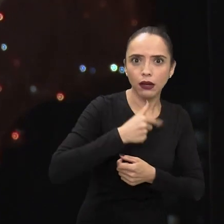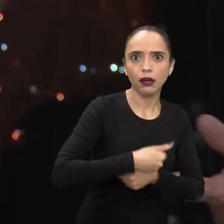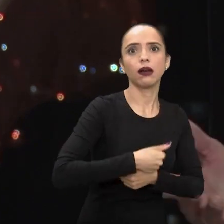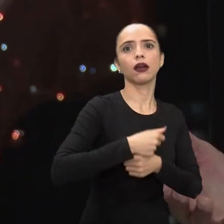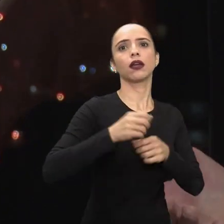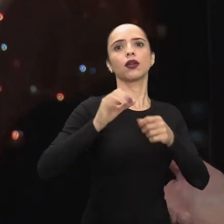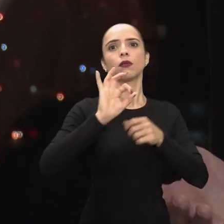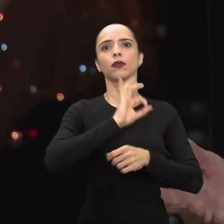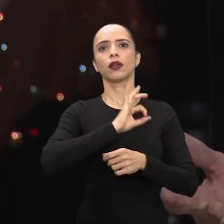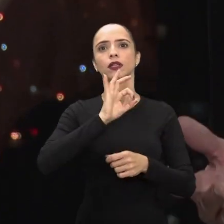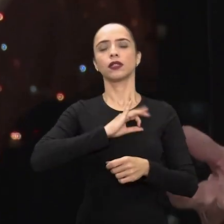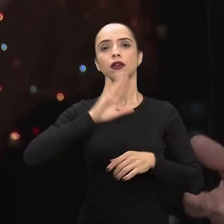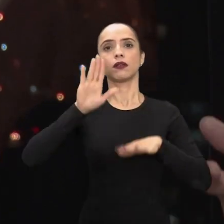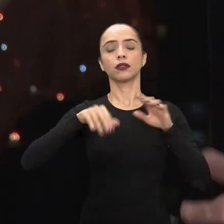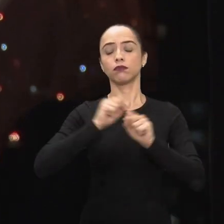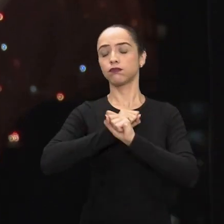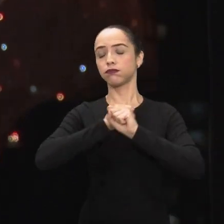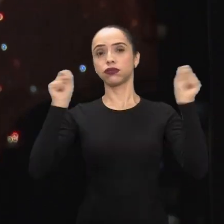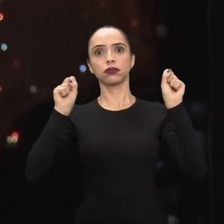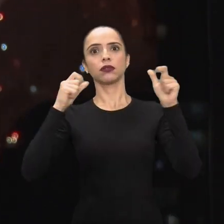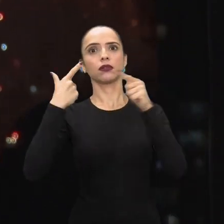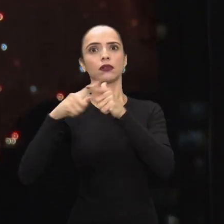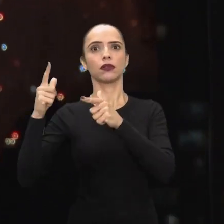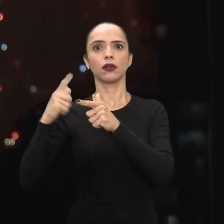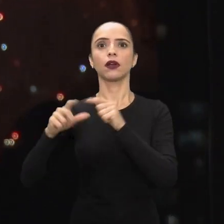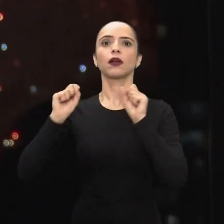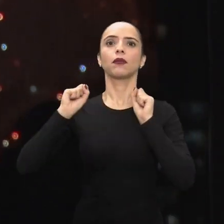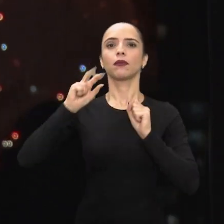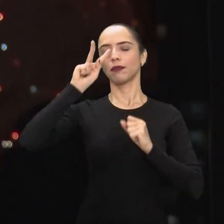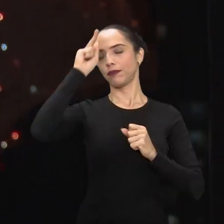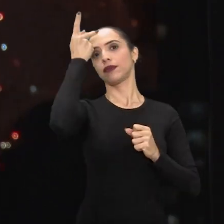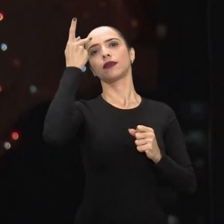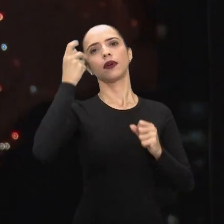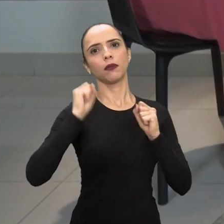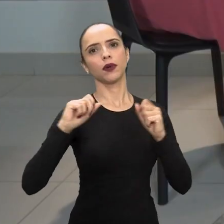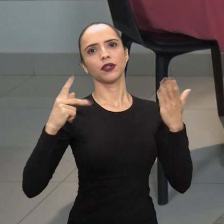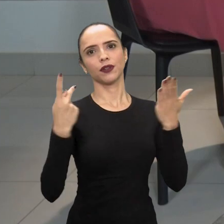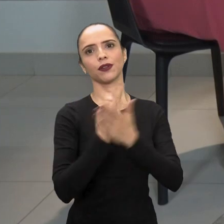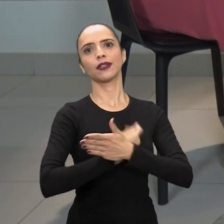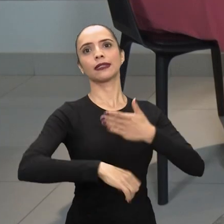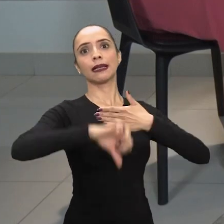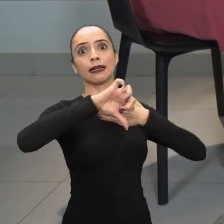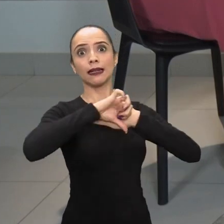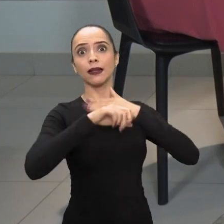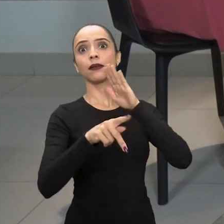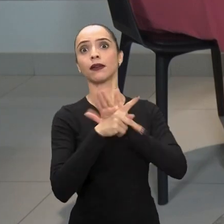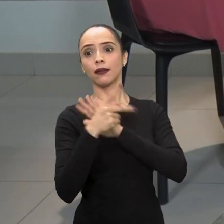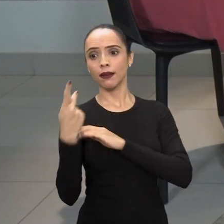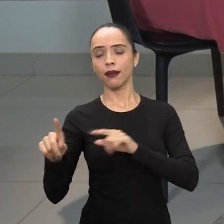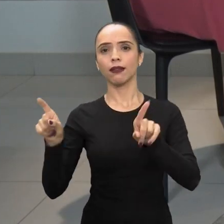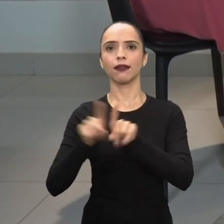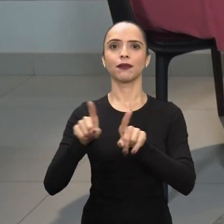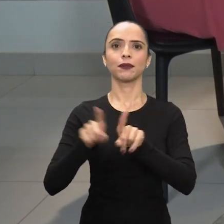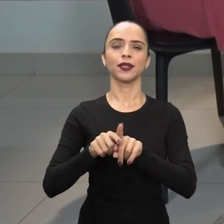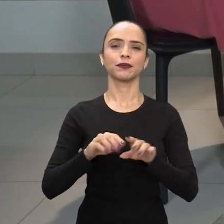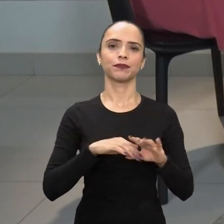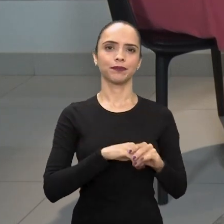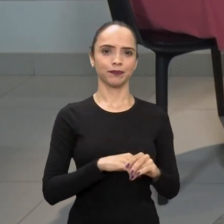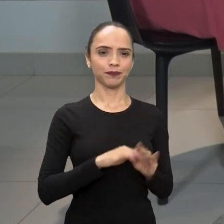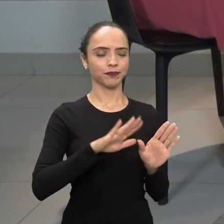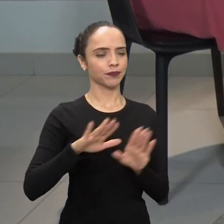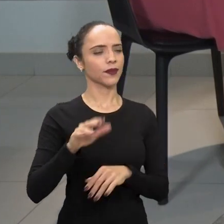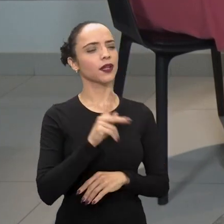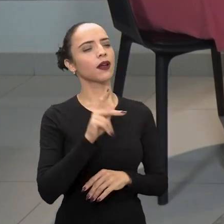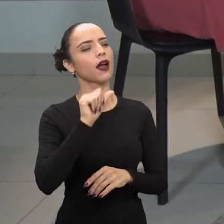às vezes surtar né surtar e cometer outros tipos de crime a gente terminar então